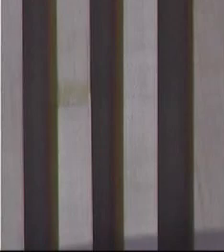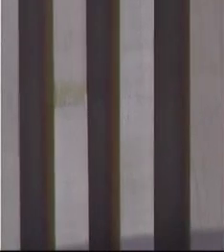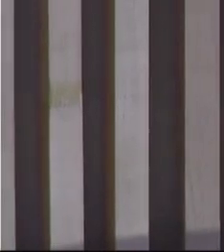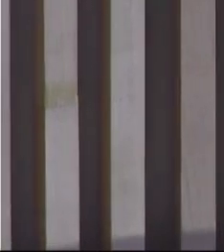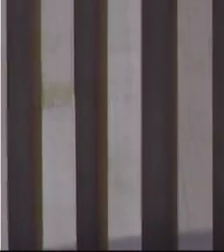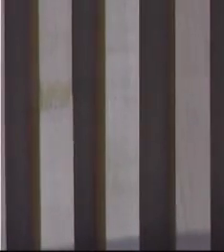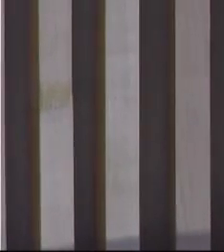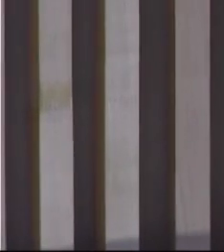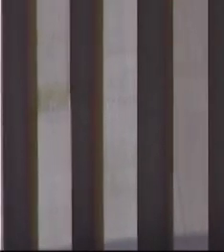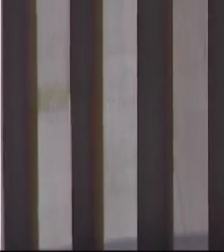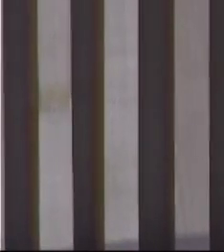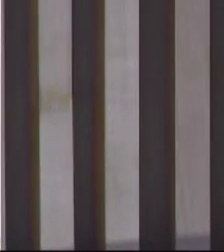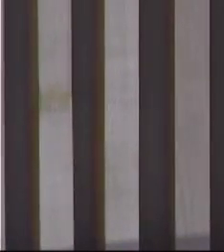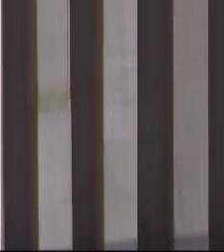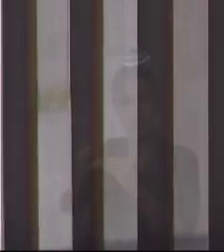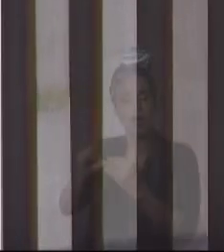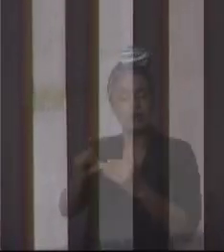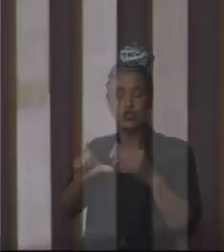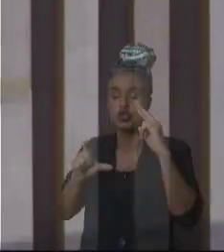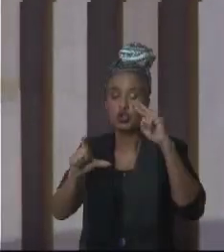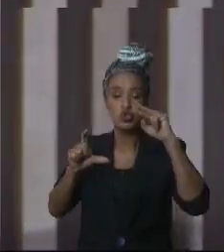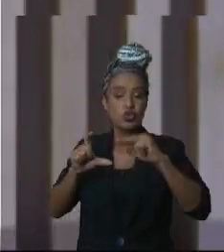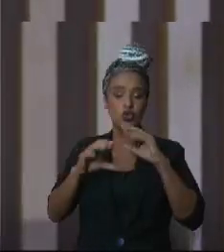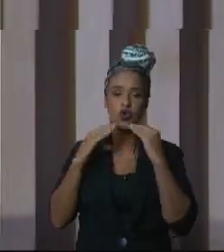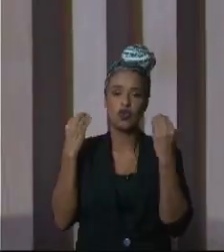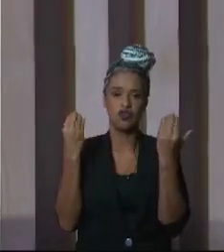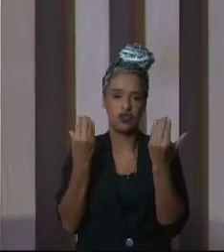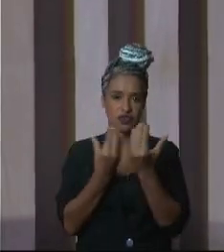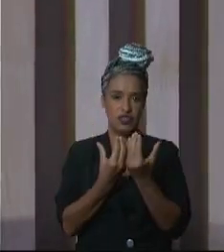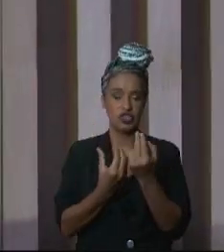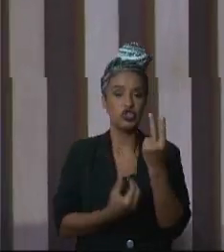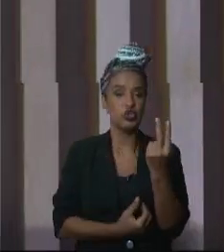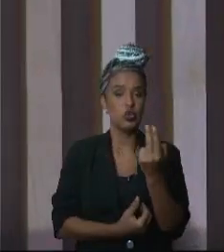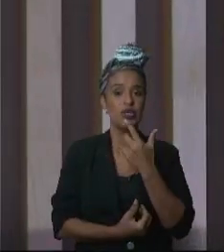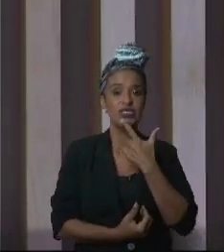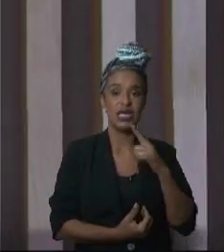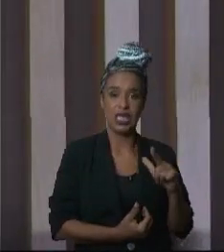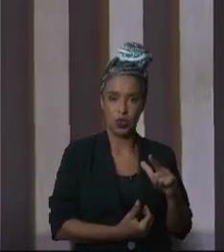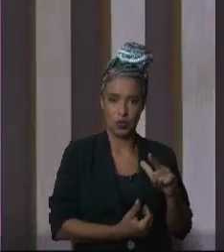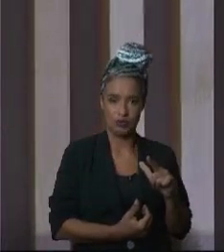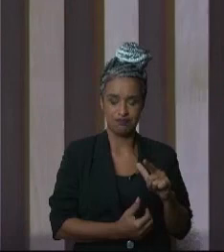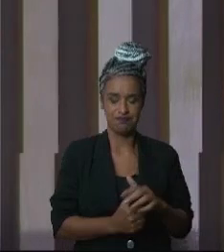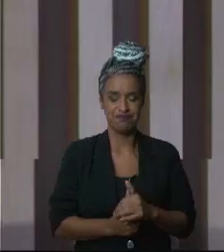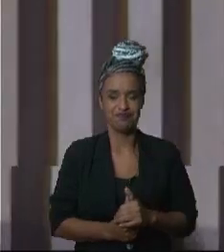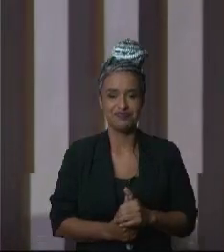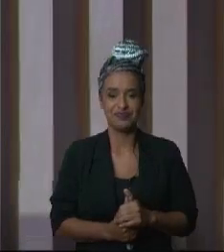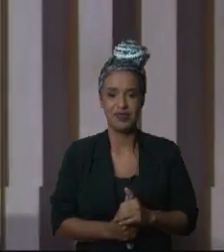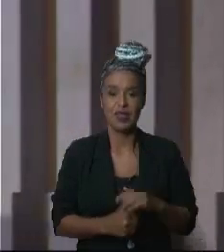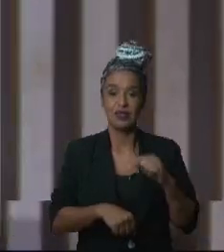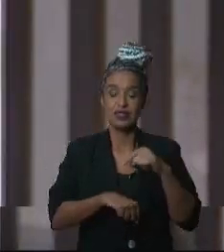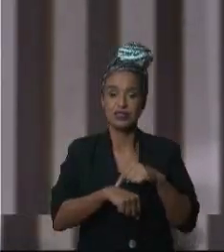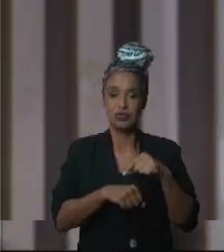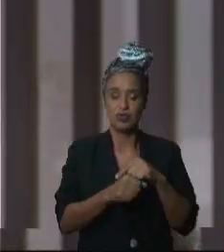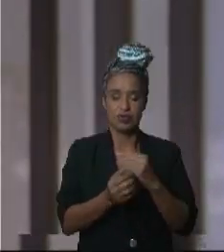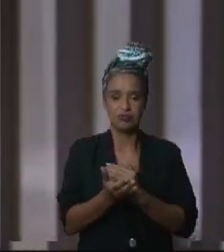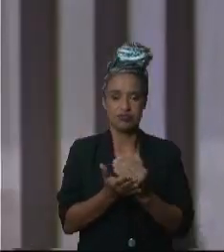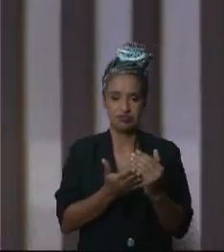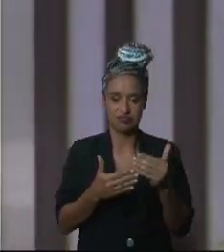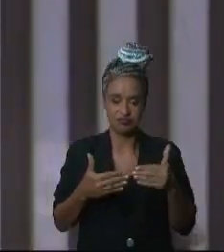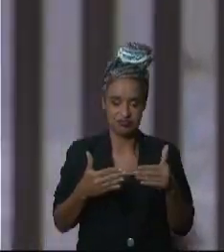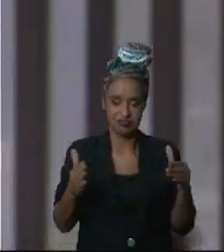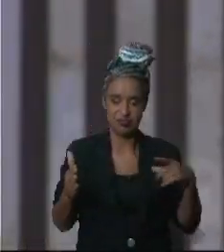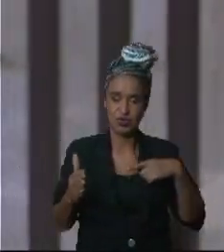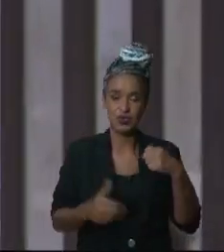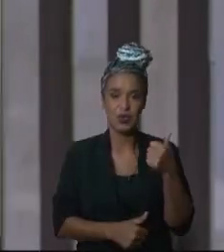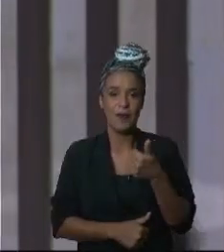programa completo da conferência em dois idiomas. Nesse momento, nós vamos dar início ao